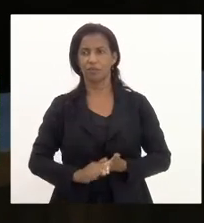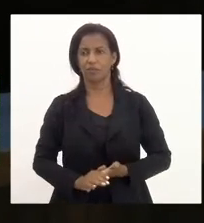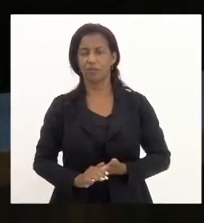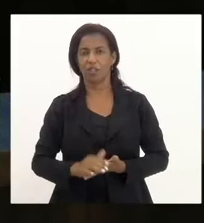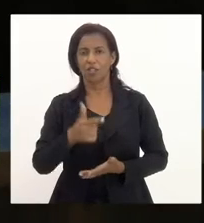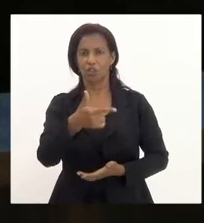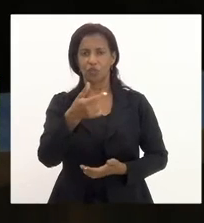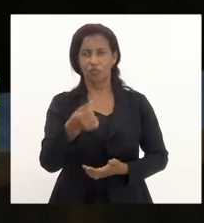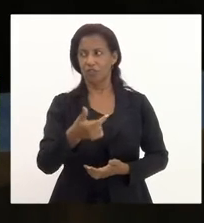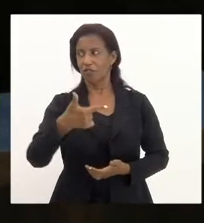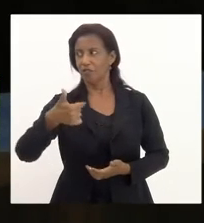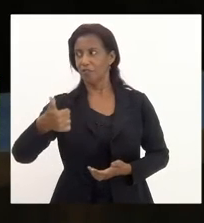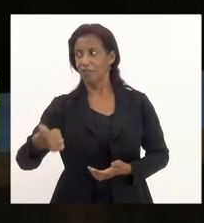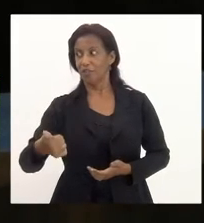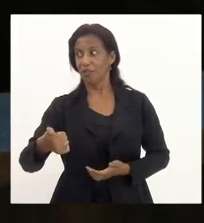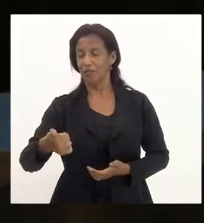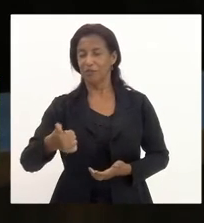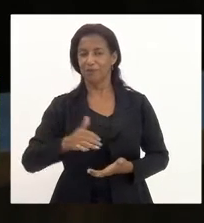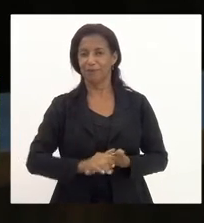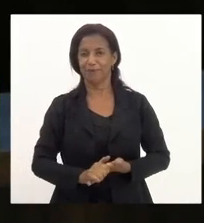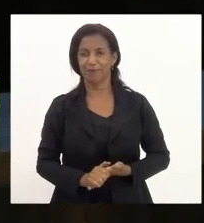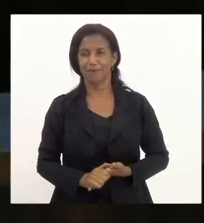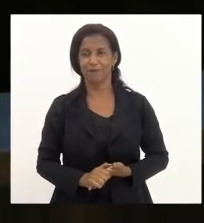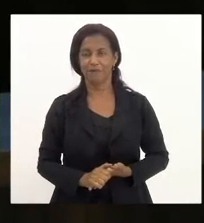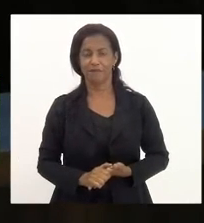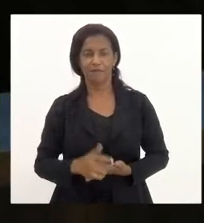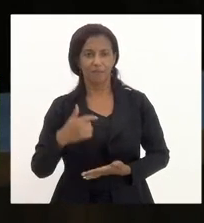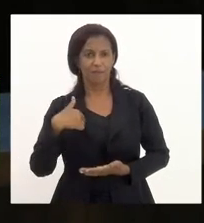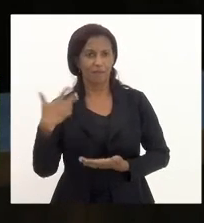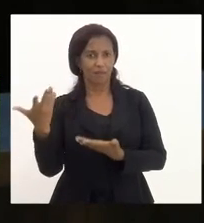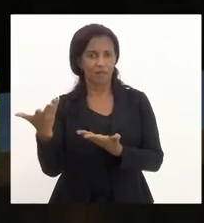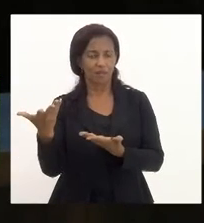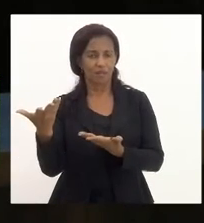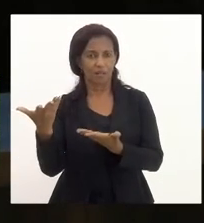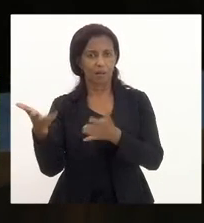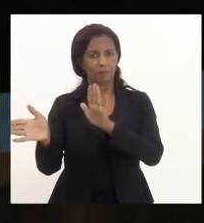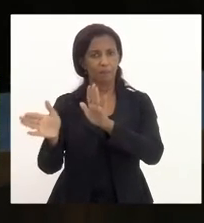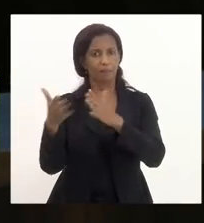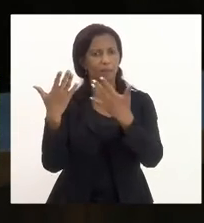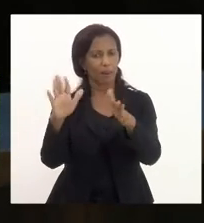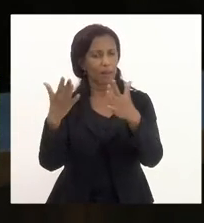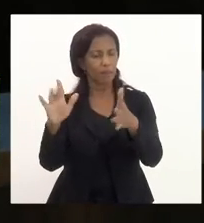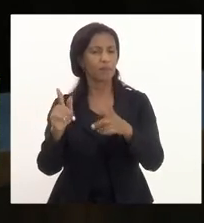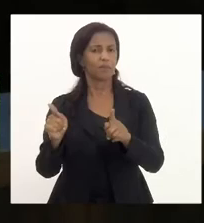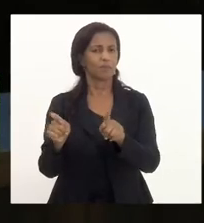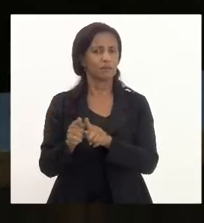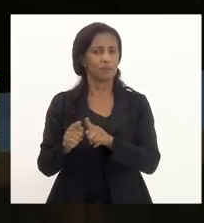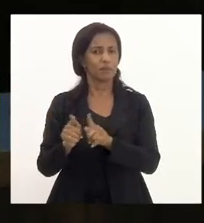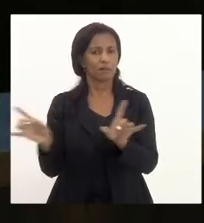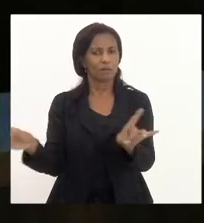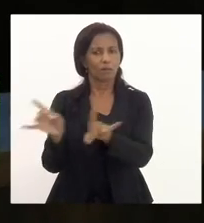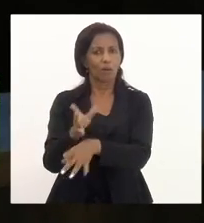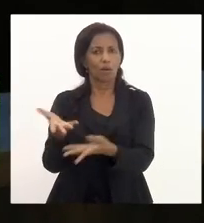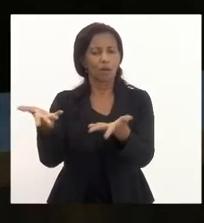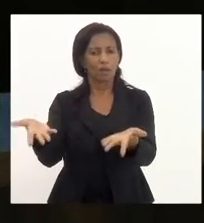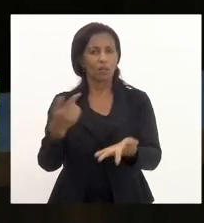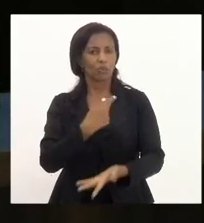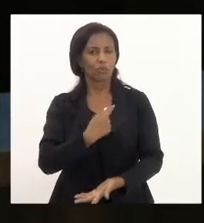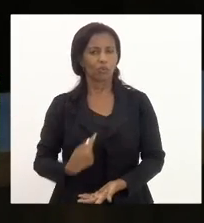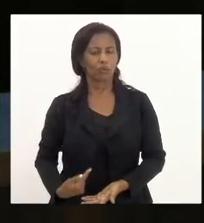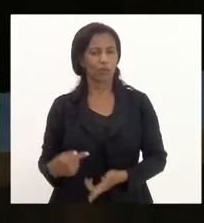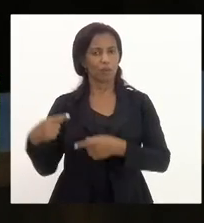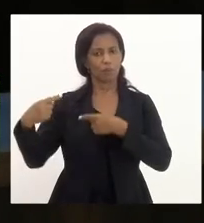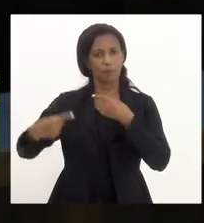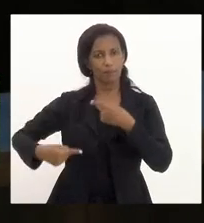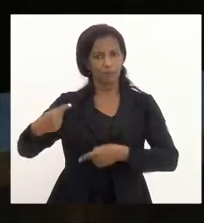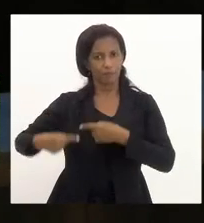o 2021 é Eu louvo a iniciativa enfim a disponibilidade do governo